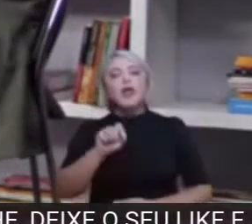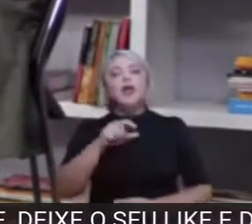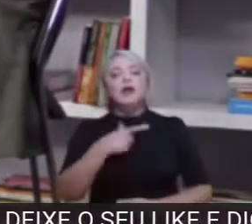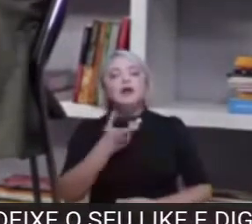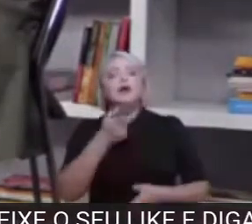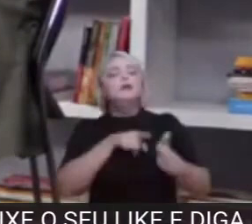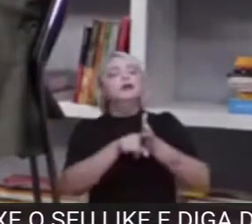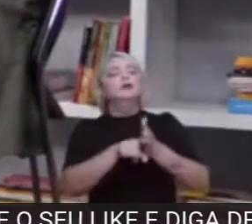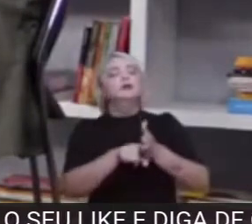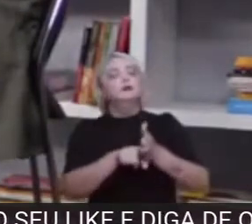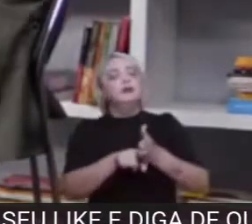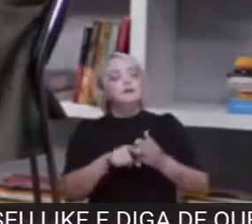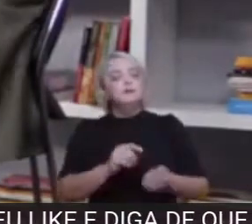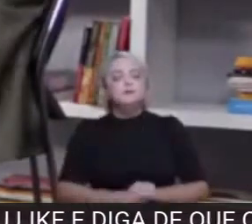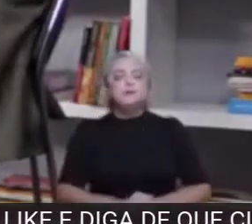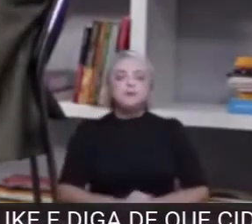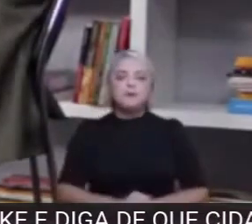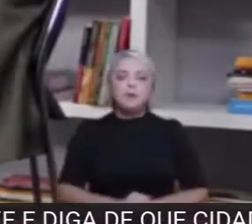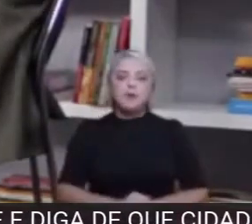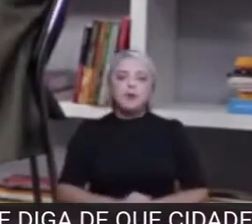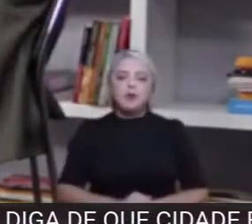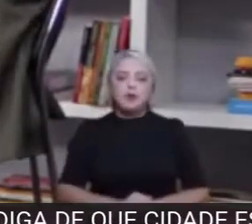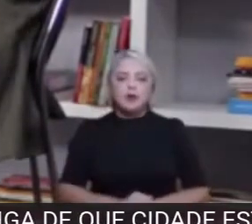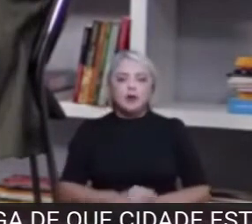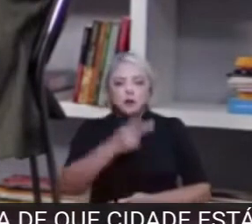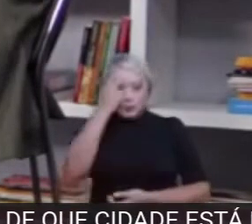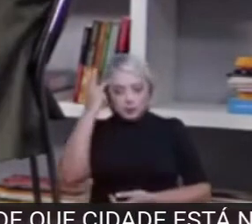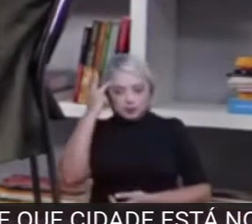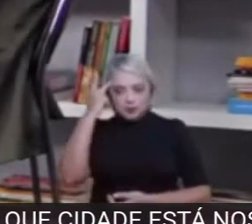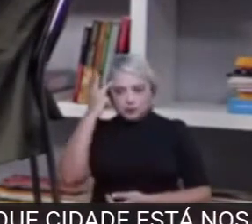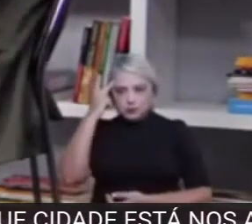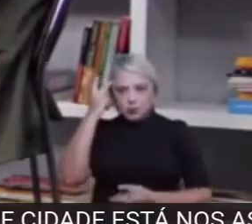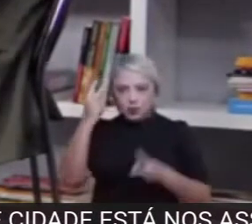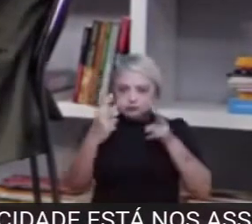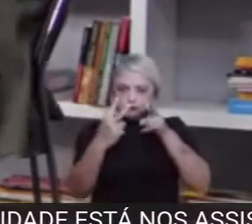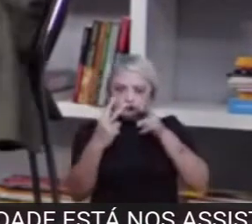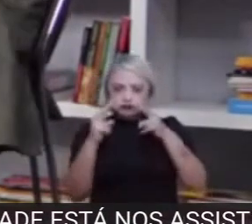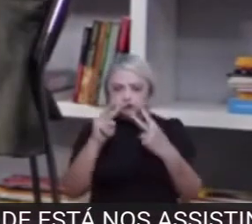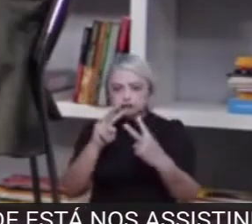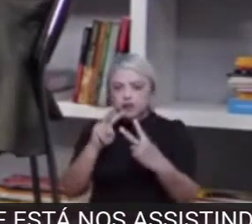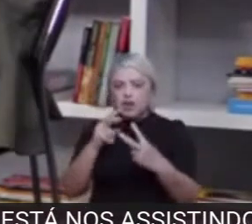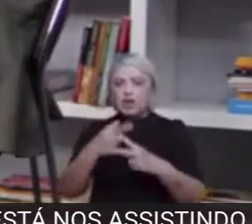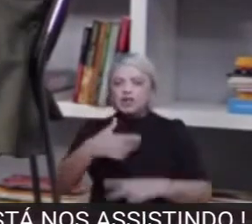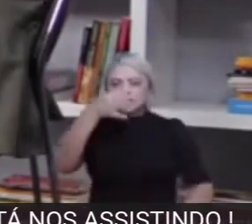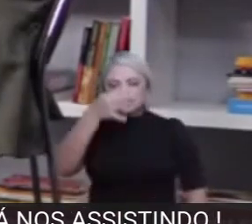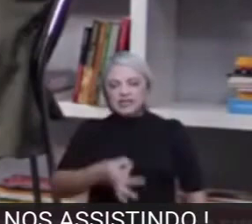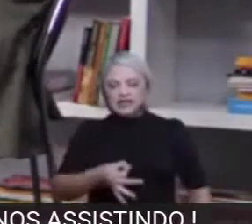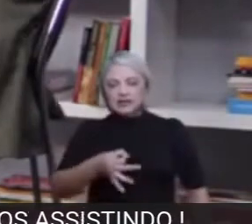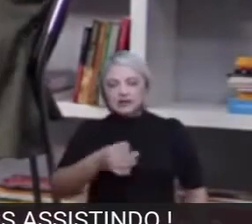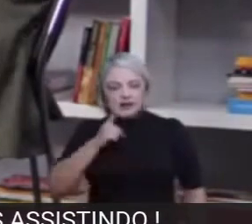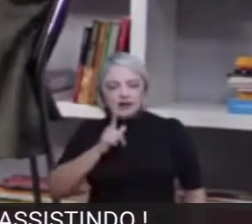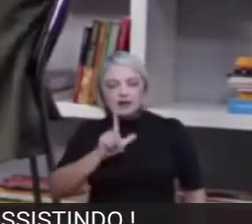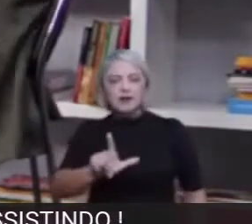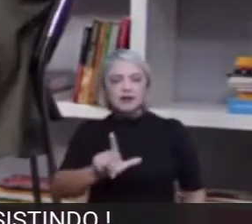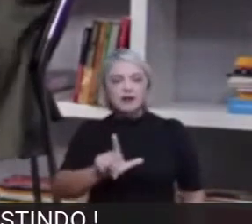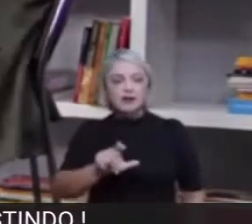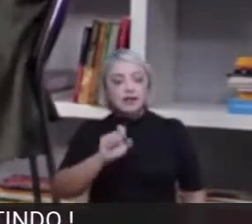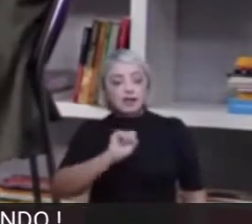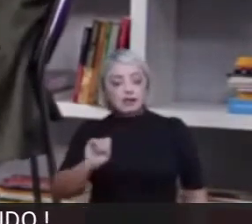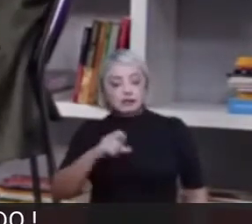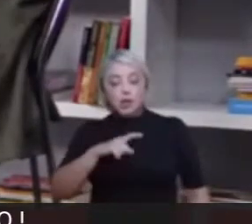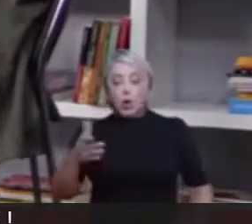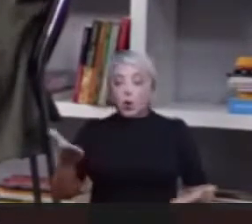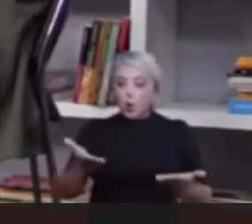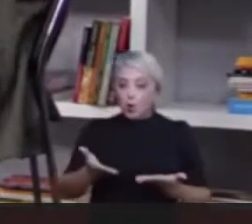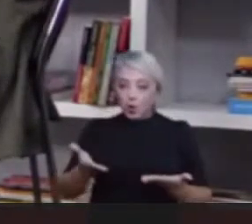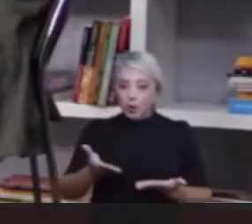Falando assim, de uma pessoa para outra, no olho. O senhor tinha certeza que você ia ganhar? Porque, vamos dizer assim, o senhor hoje, o senhor deu a